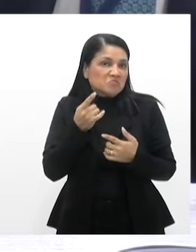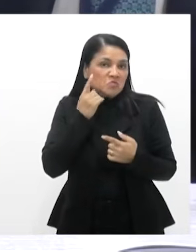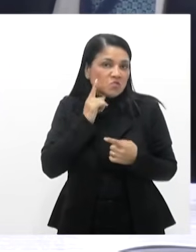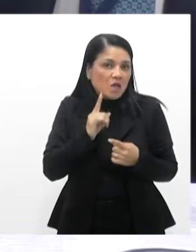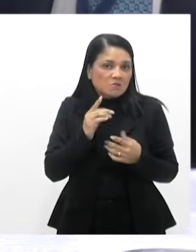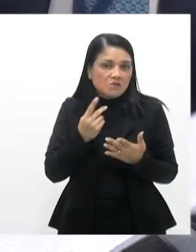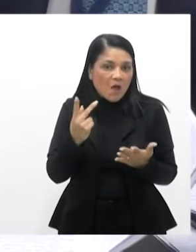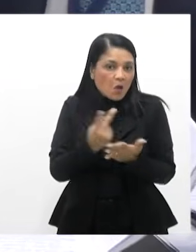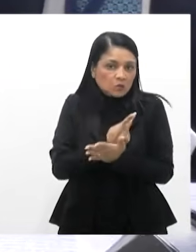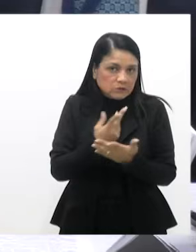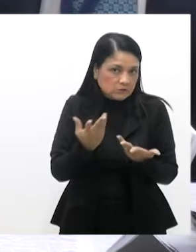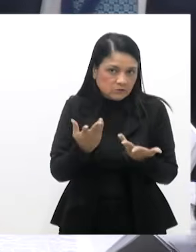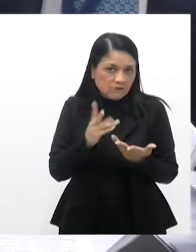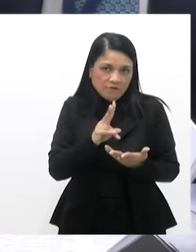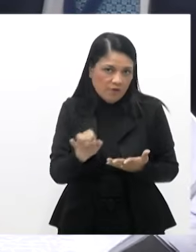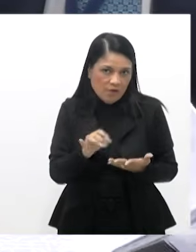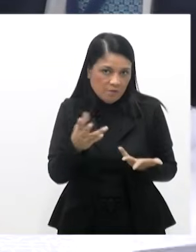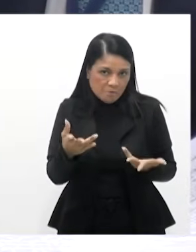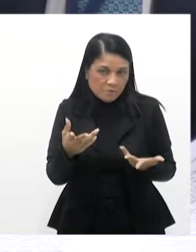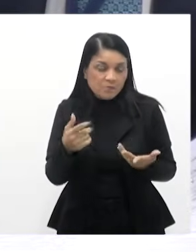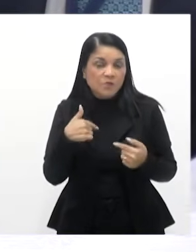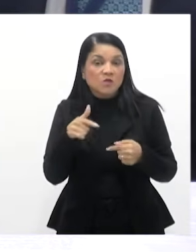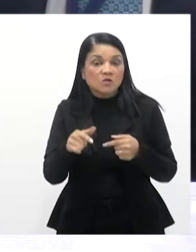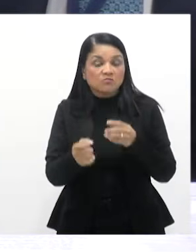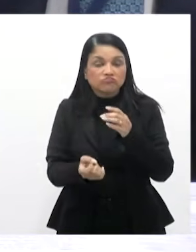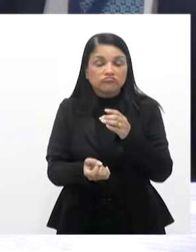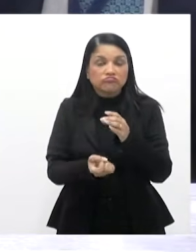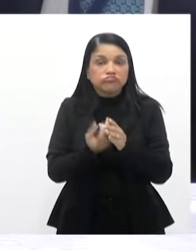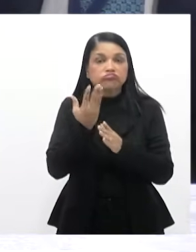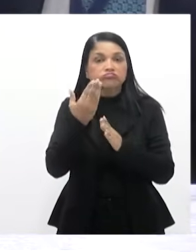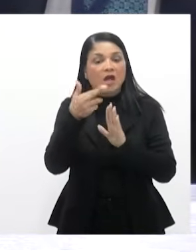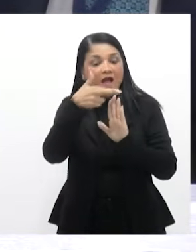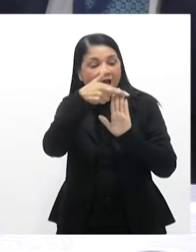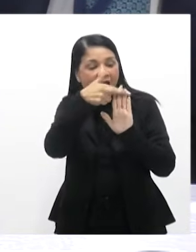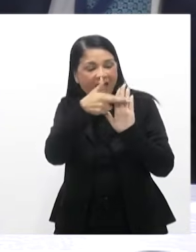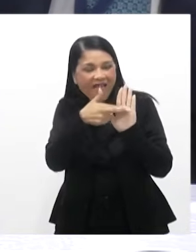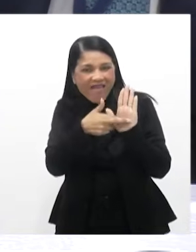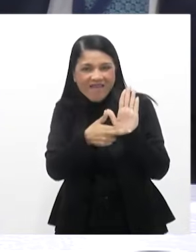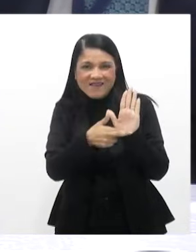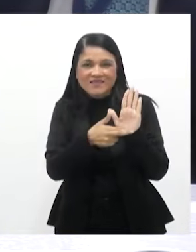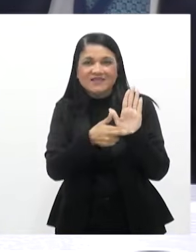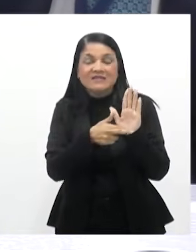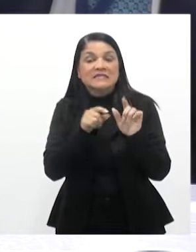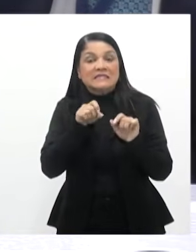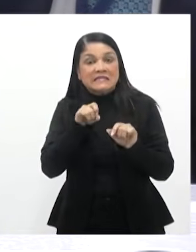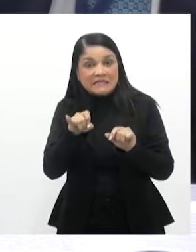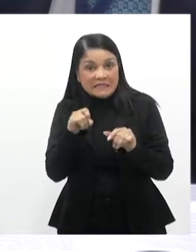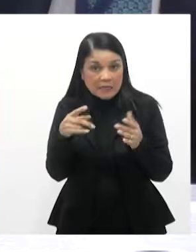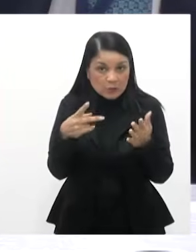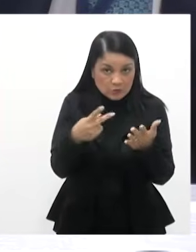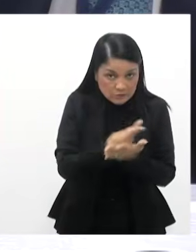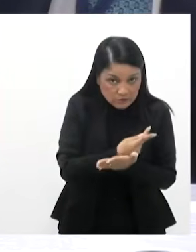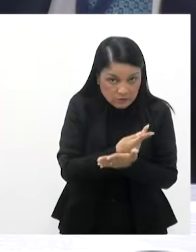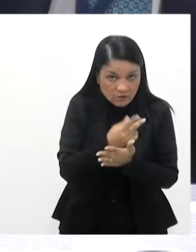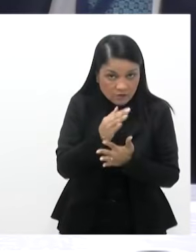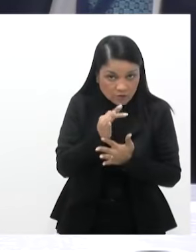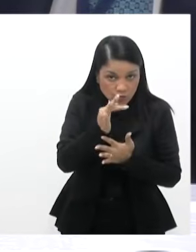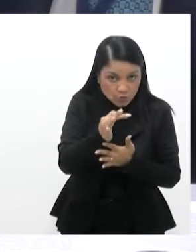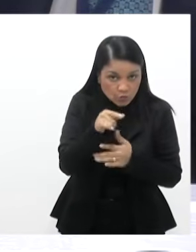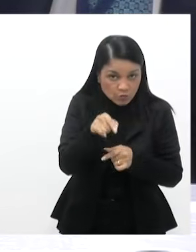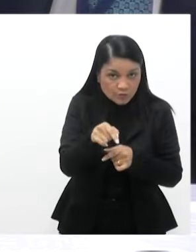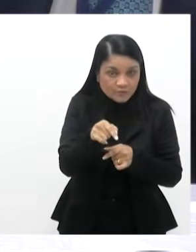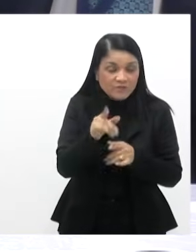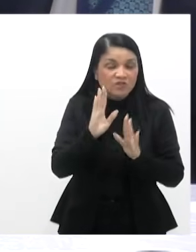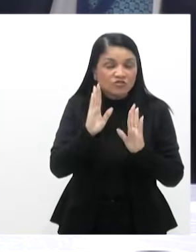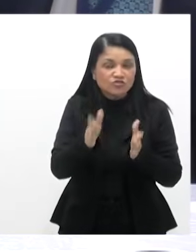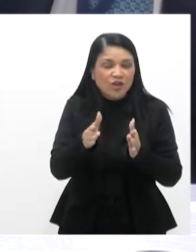nós estamos fazendo é criando um regramento para, caso vá acontecer, aquilo